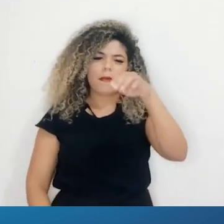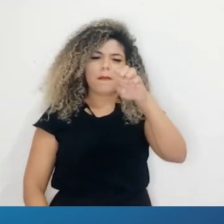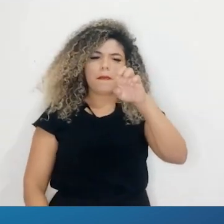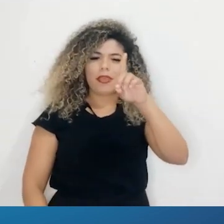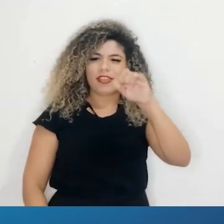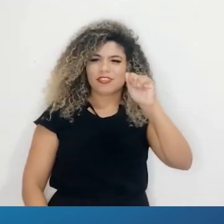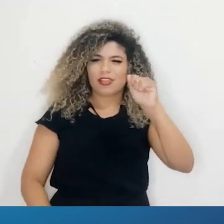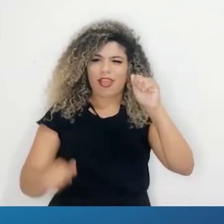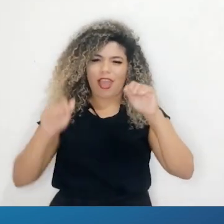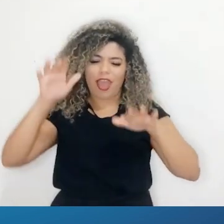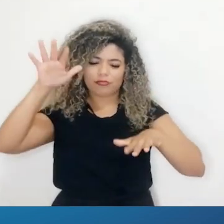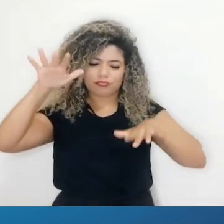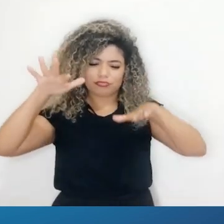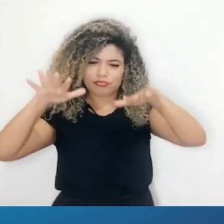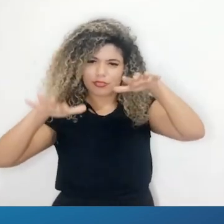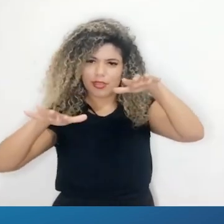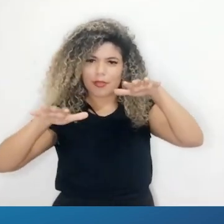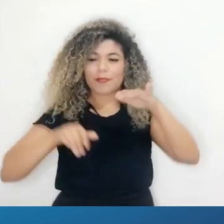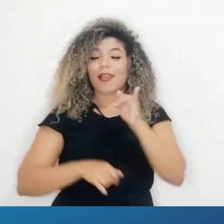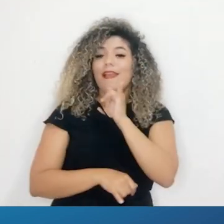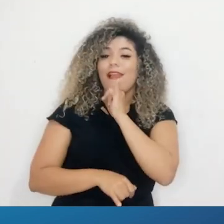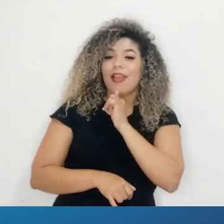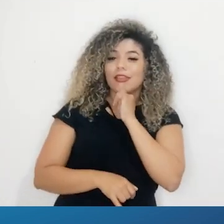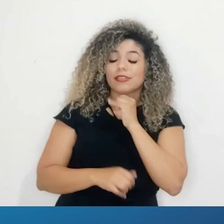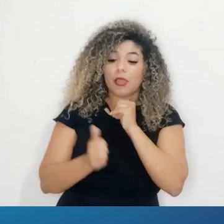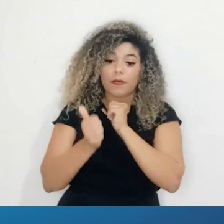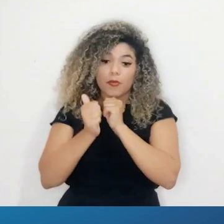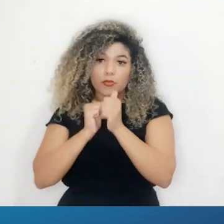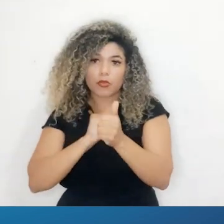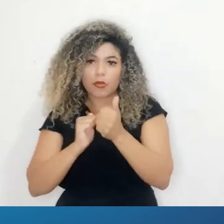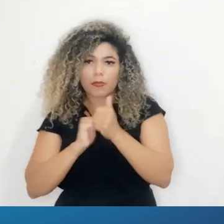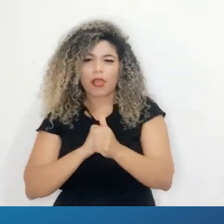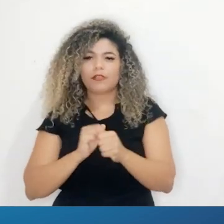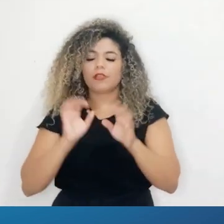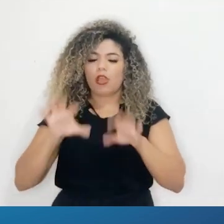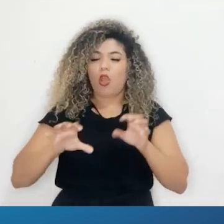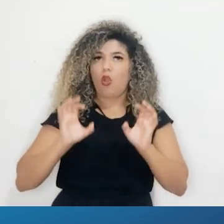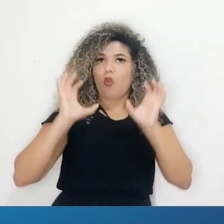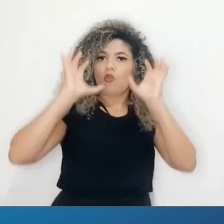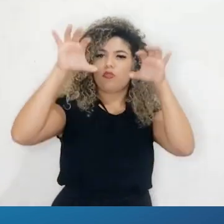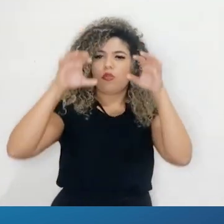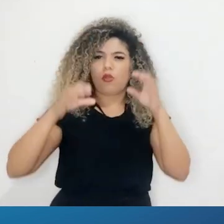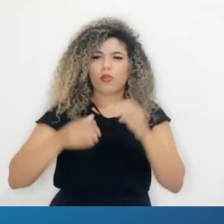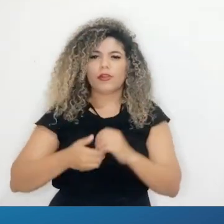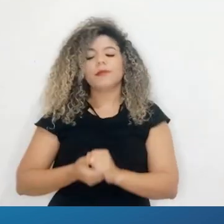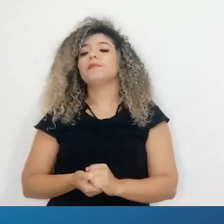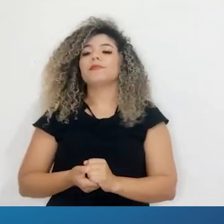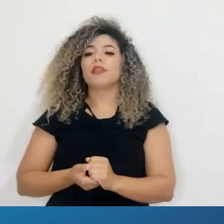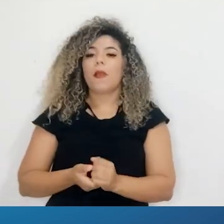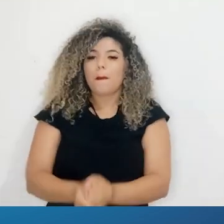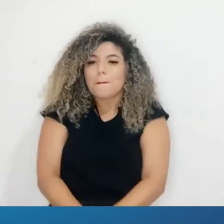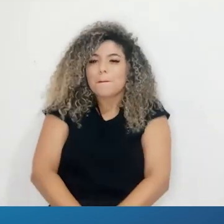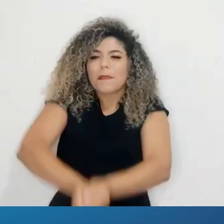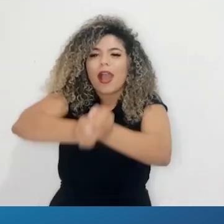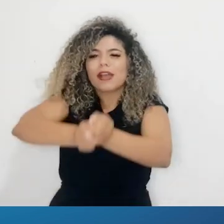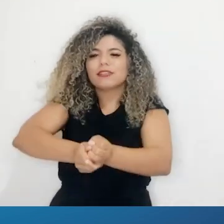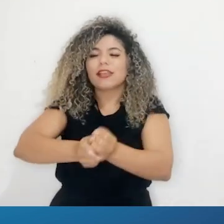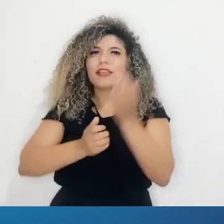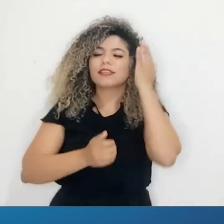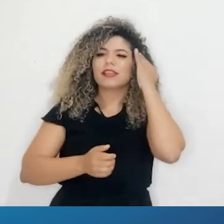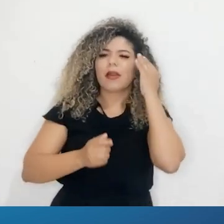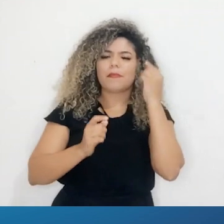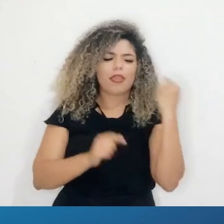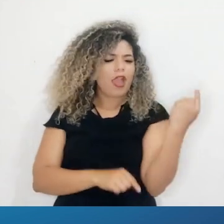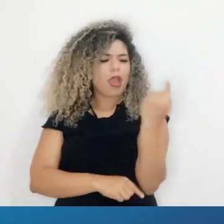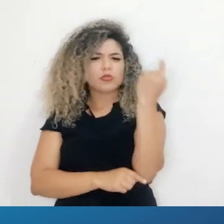aritmética uma situação muito comum no mundo dos esportes como vôlei e basquete por exemplo é destacar a altura média dos